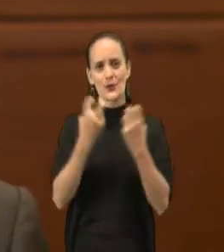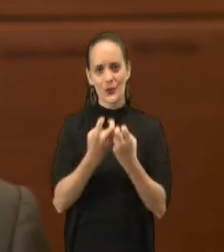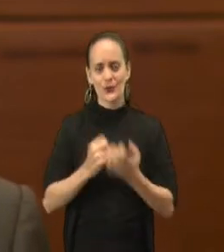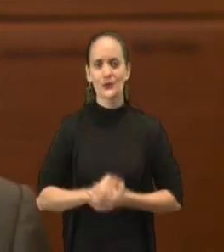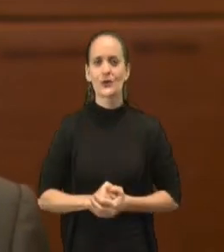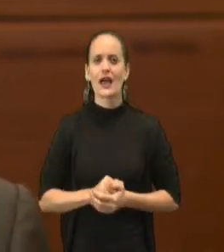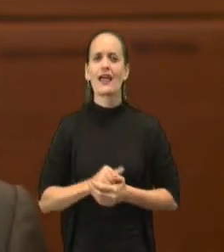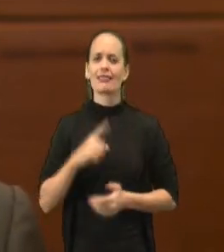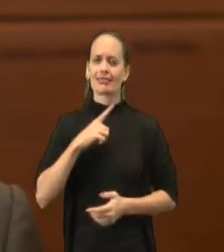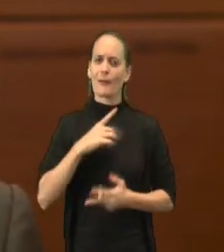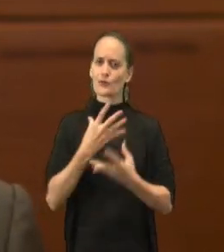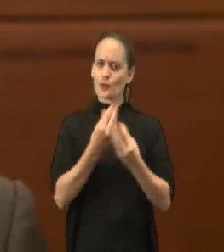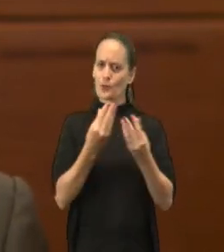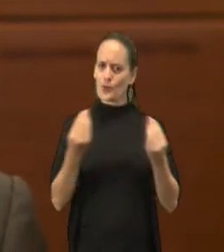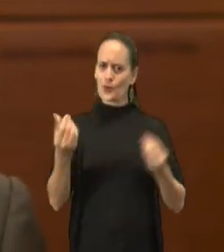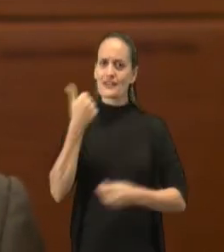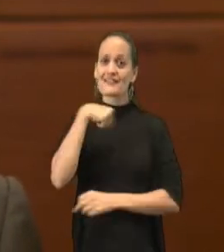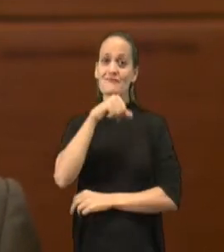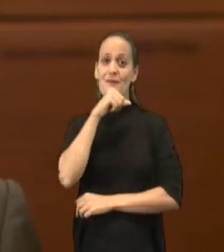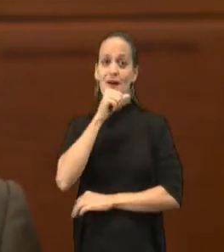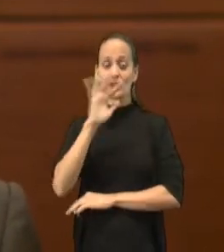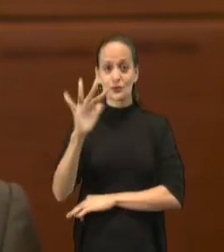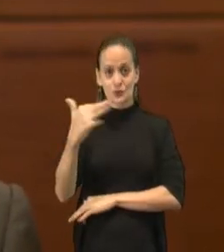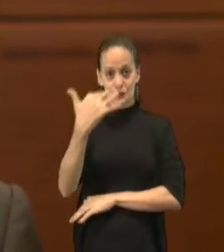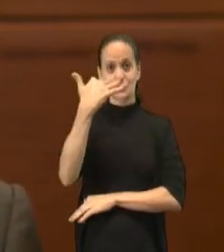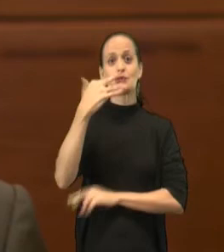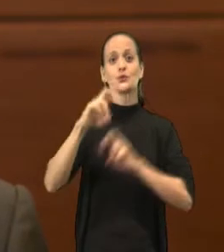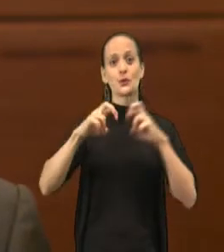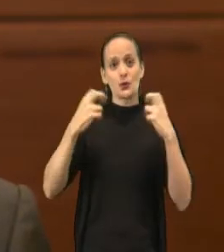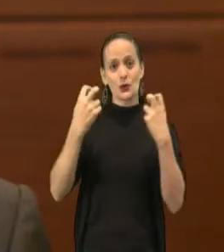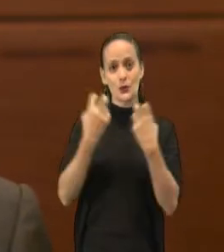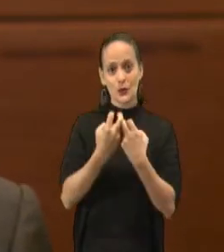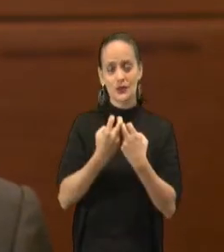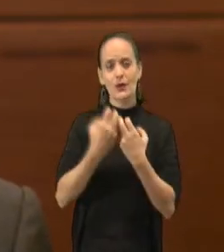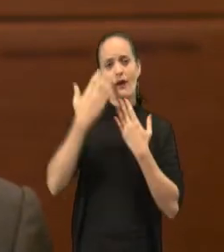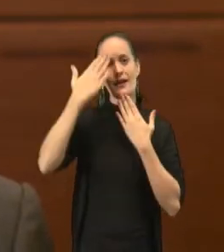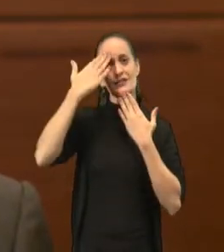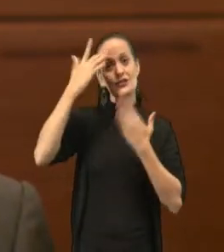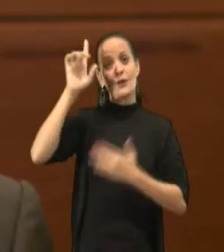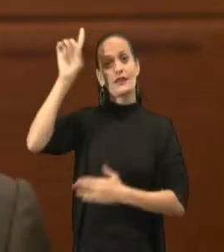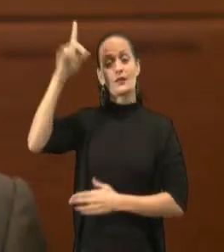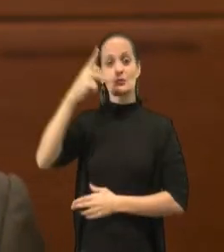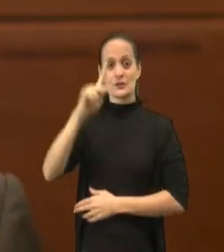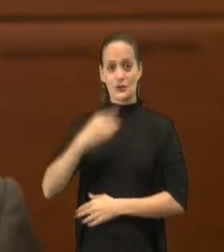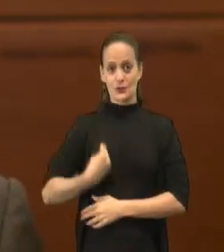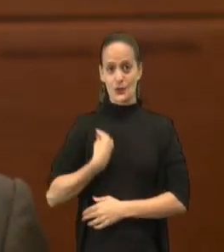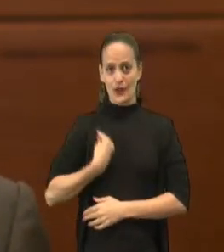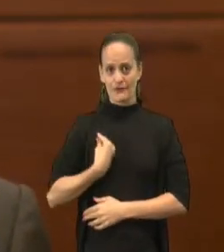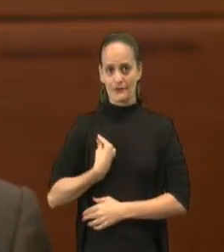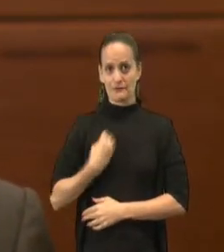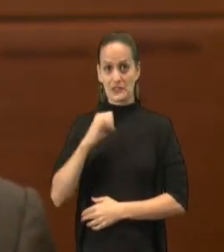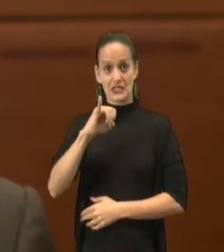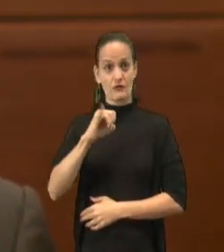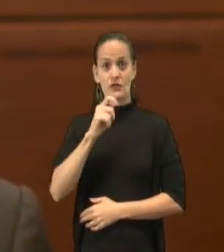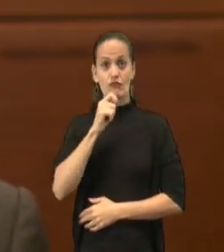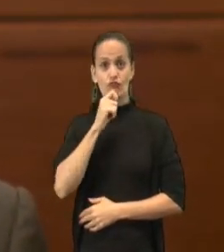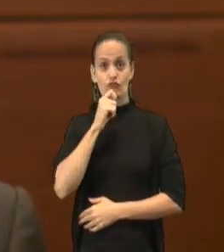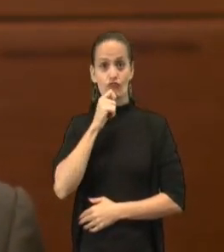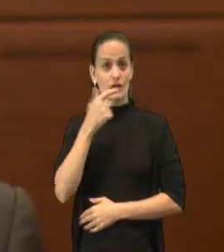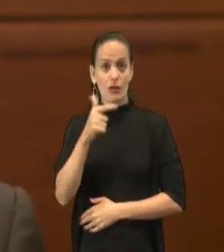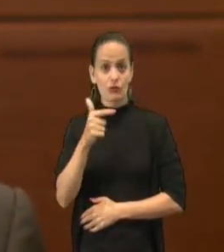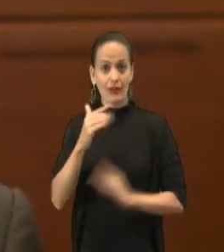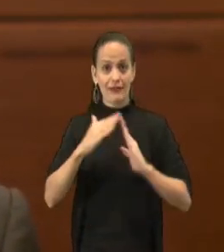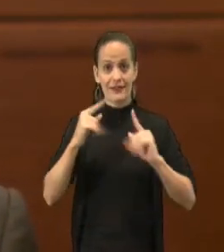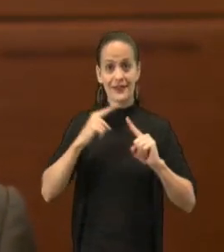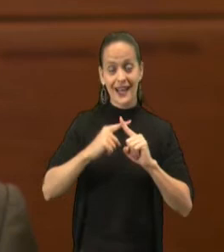quantidade de mamães que participam conosco, e nossa gratidão a Deus também por sua vida. Você que não tem igreja, também sinta-se abraçada